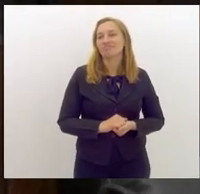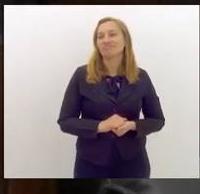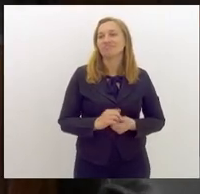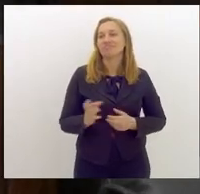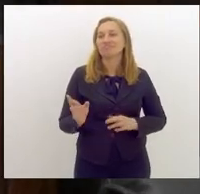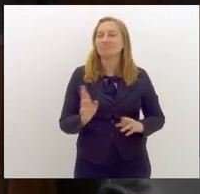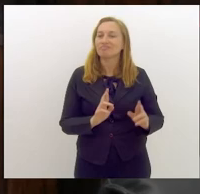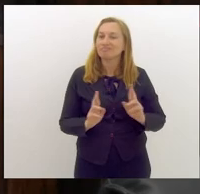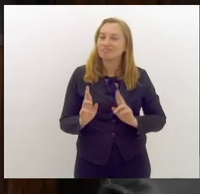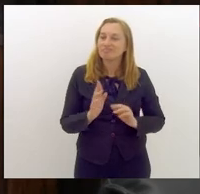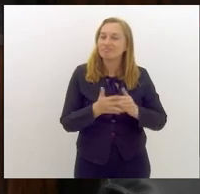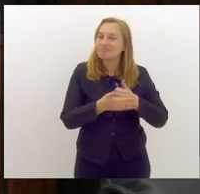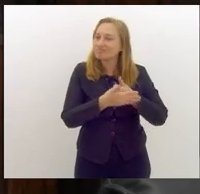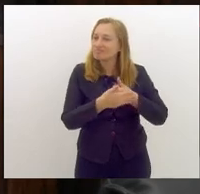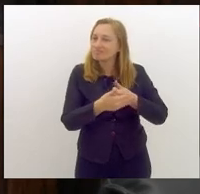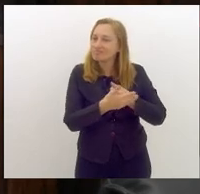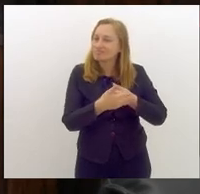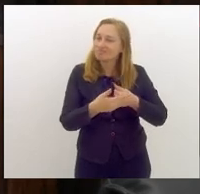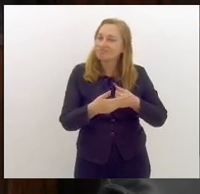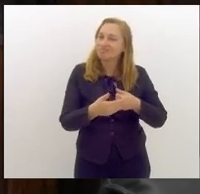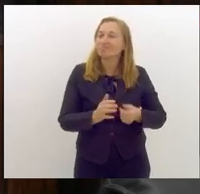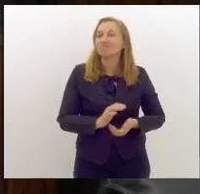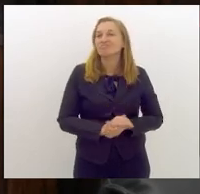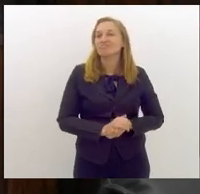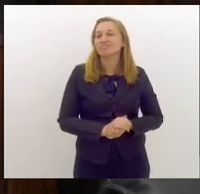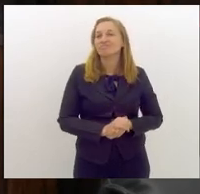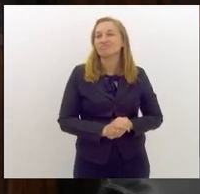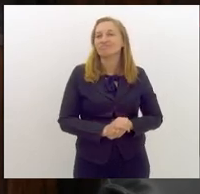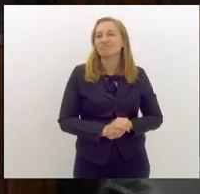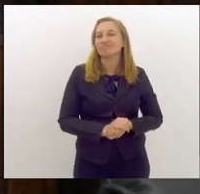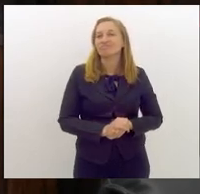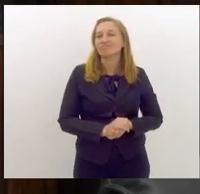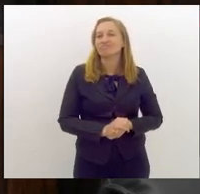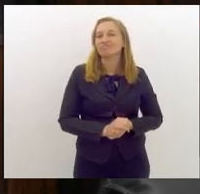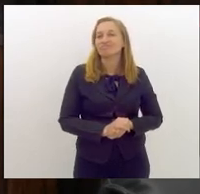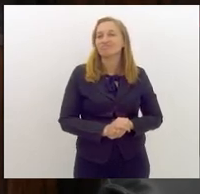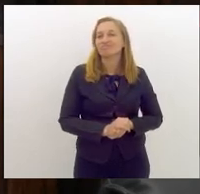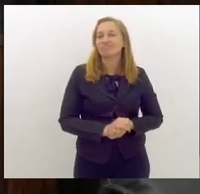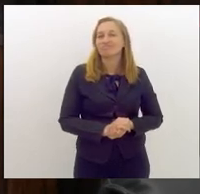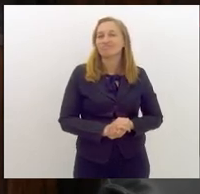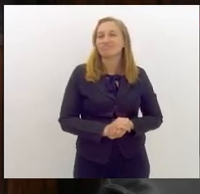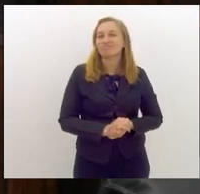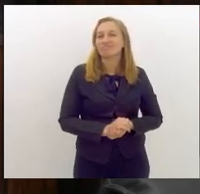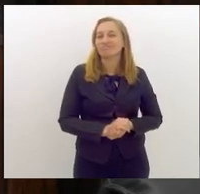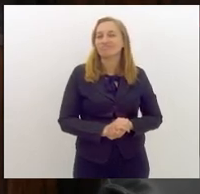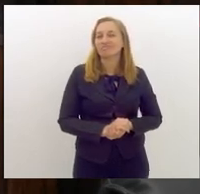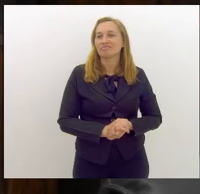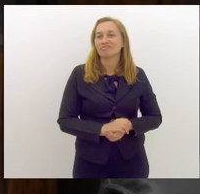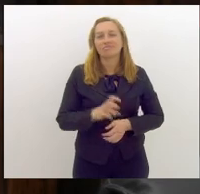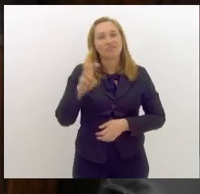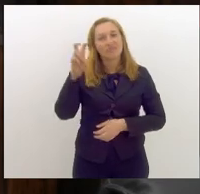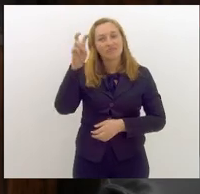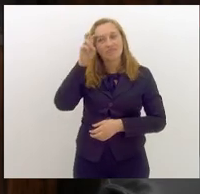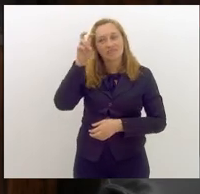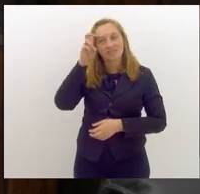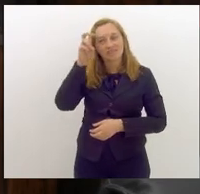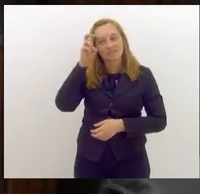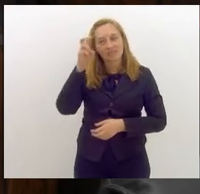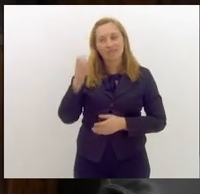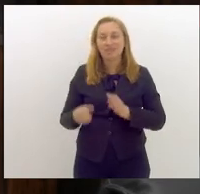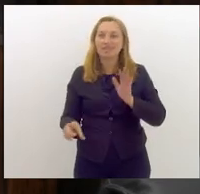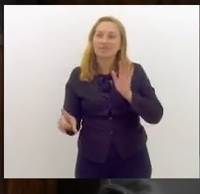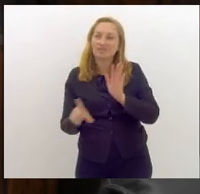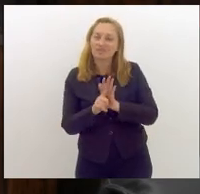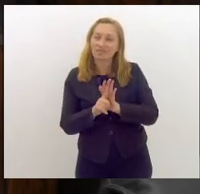afetivo criando aqui na casa até a famosa quinta-feira com lei quinta-feira